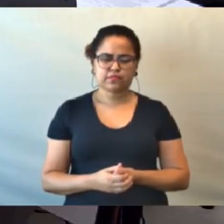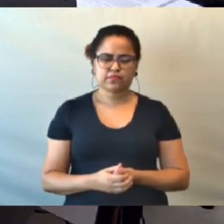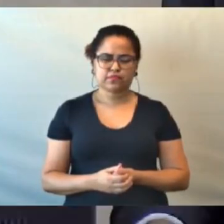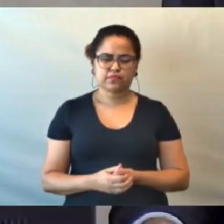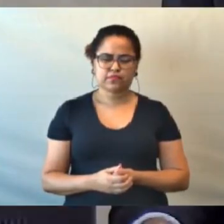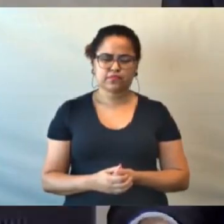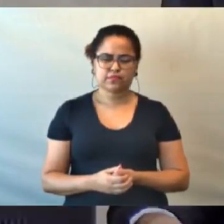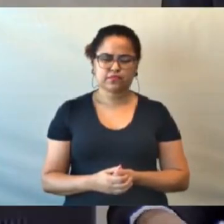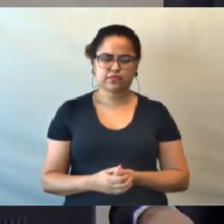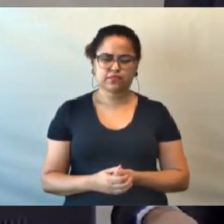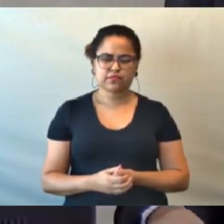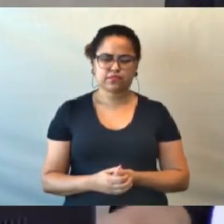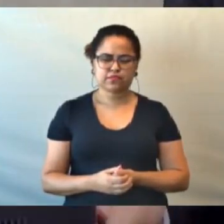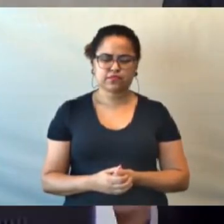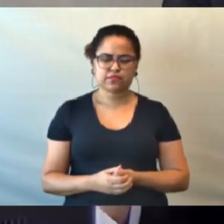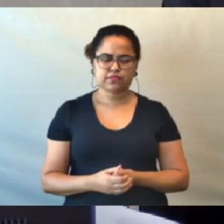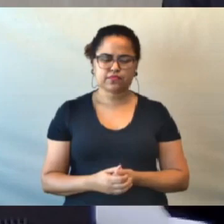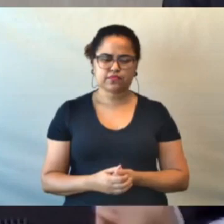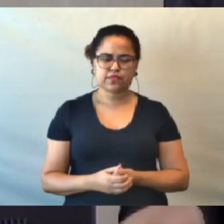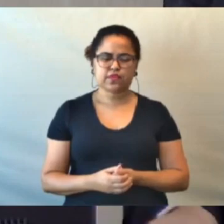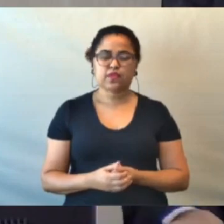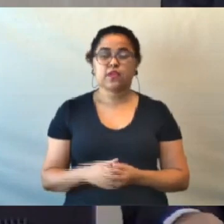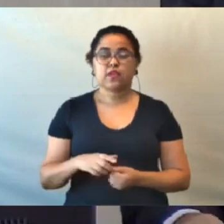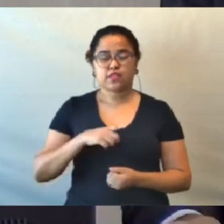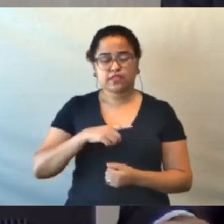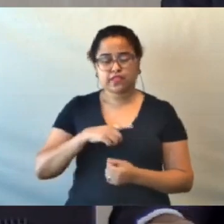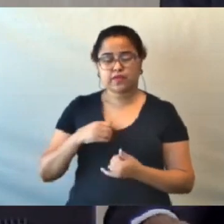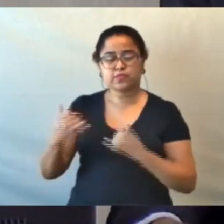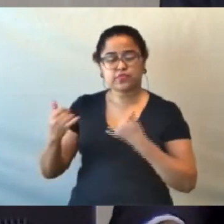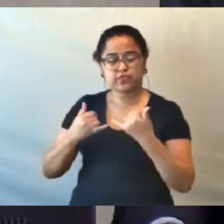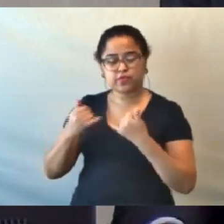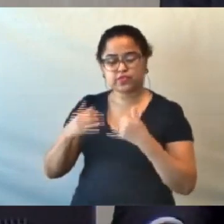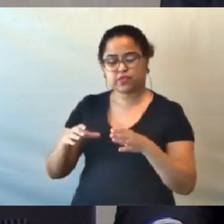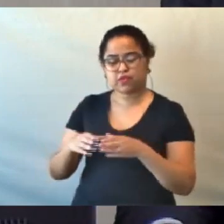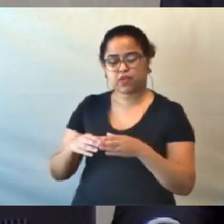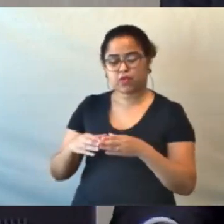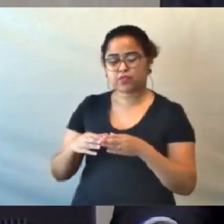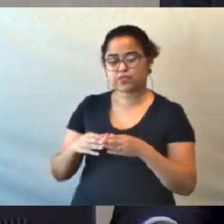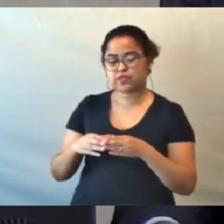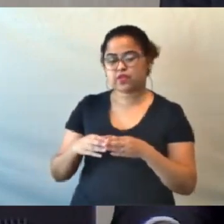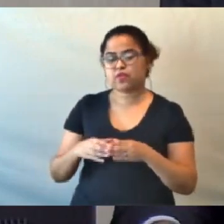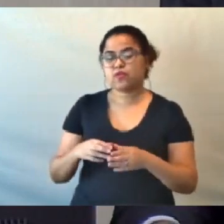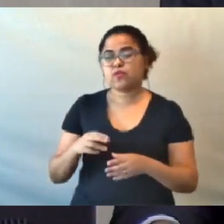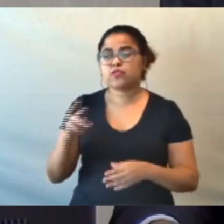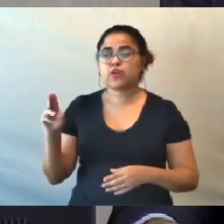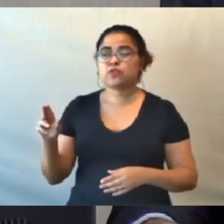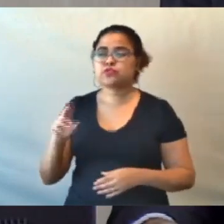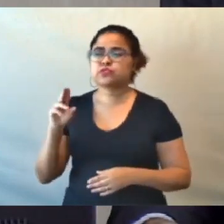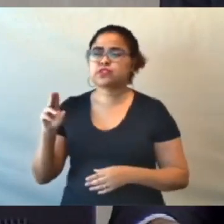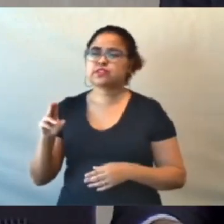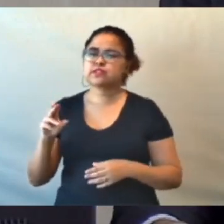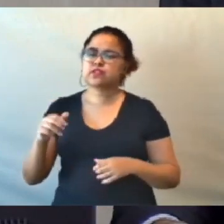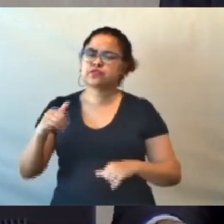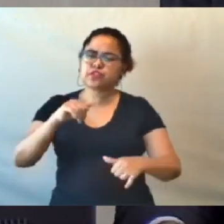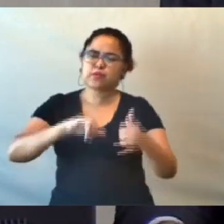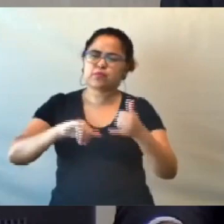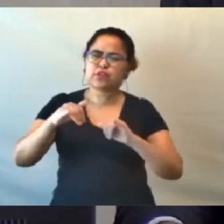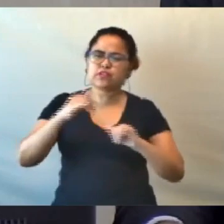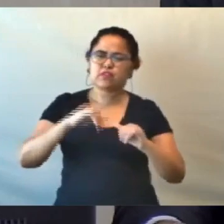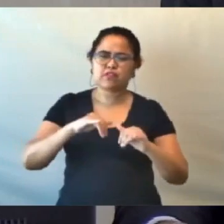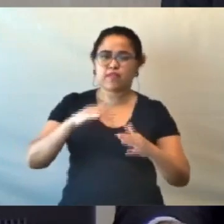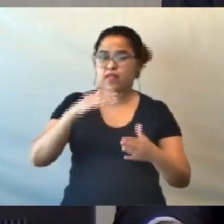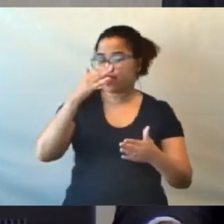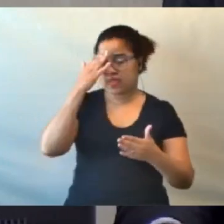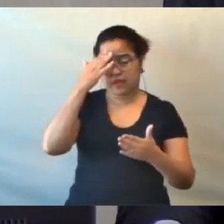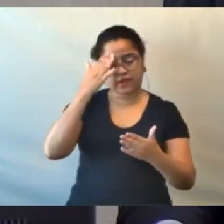Nós temos informação aqui na comissão da utilização de laboratório não acreditado e houve divergência aí